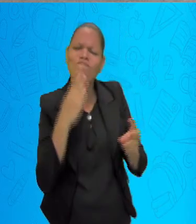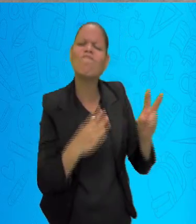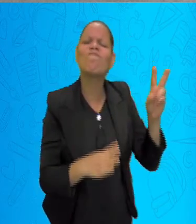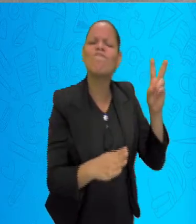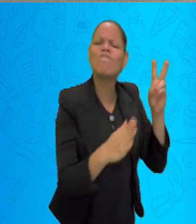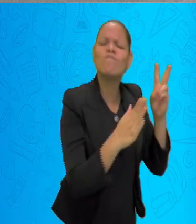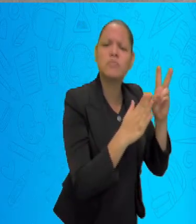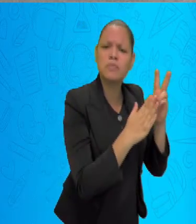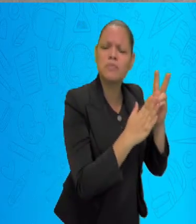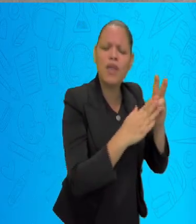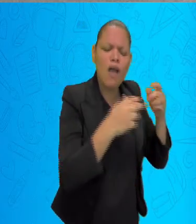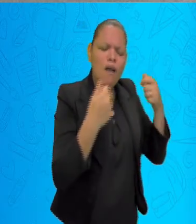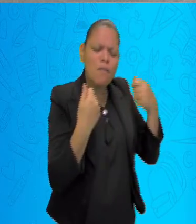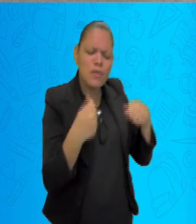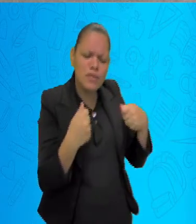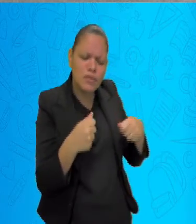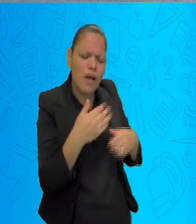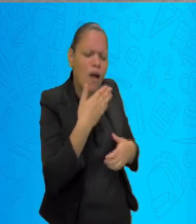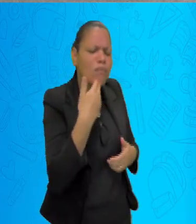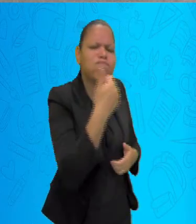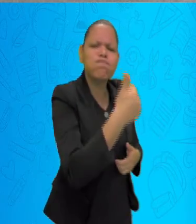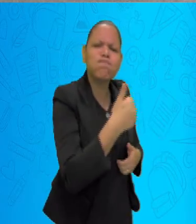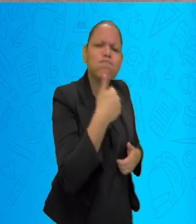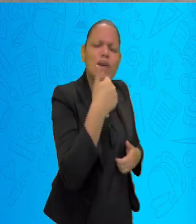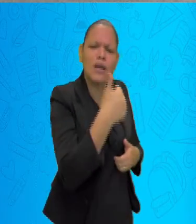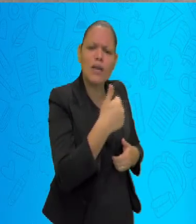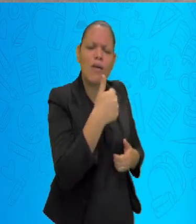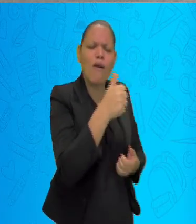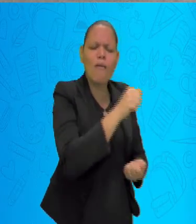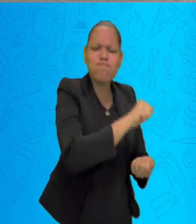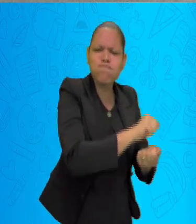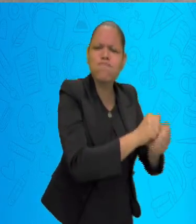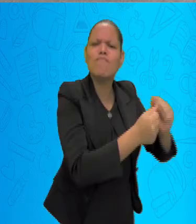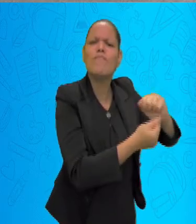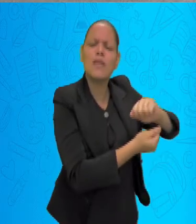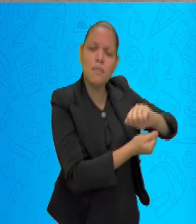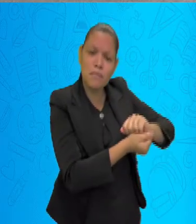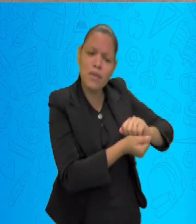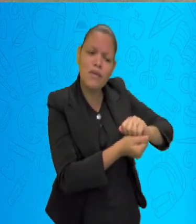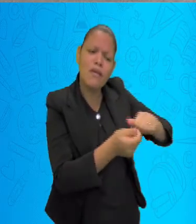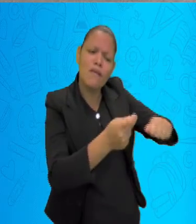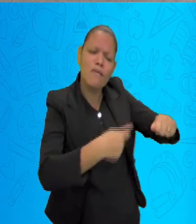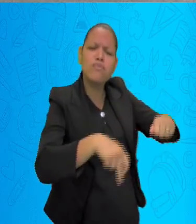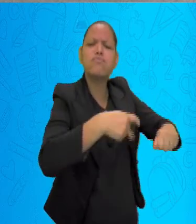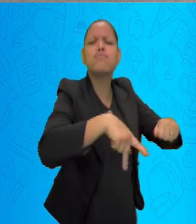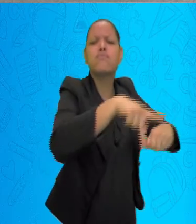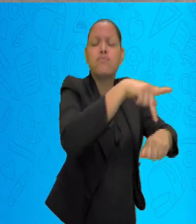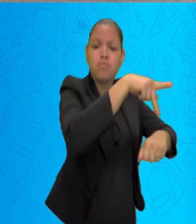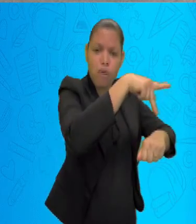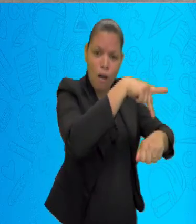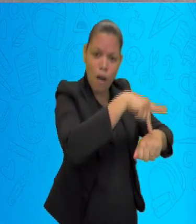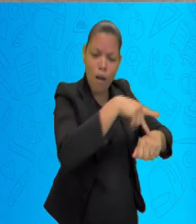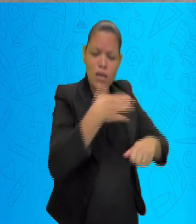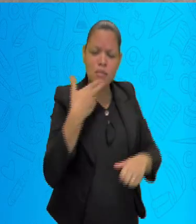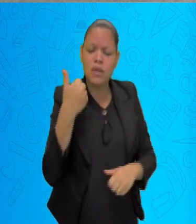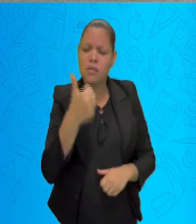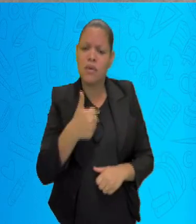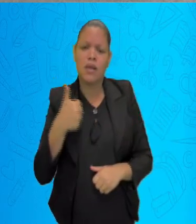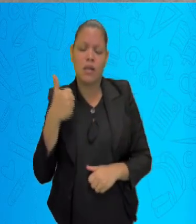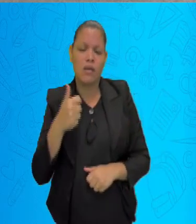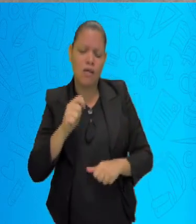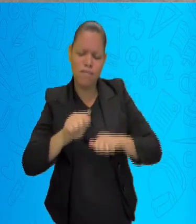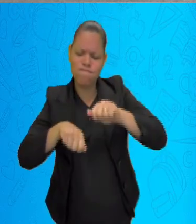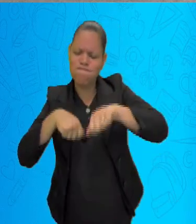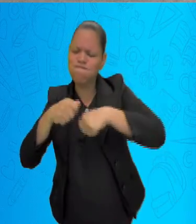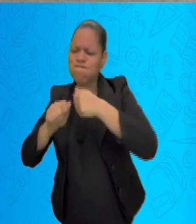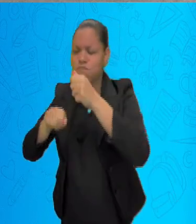condições do país e contribuir para a modernização econômica da sociedade.